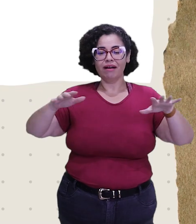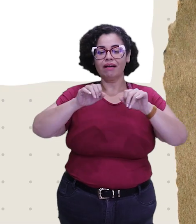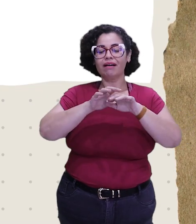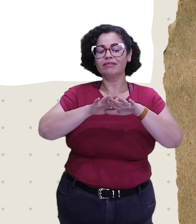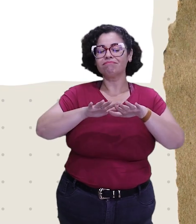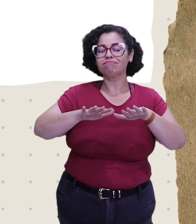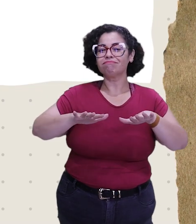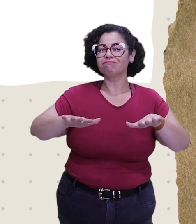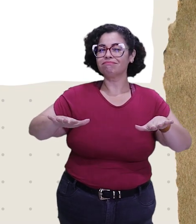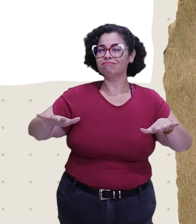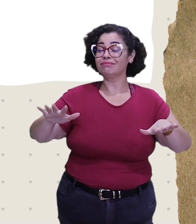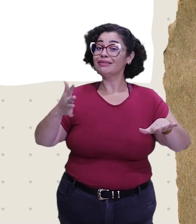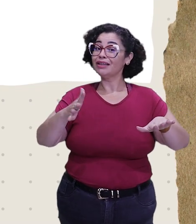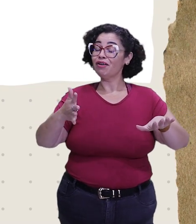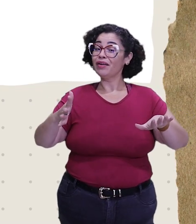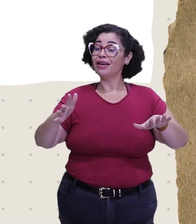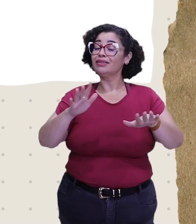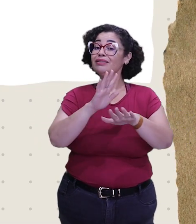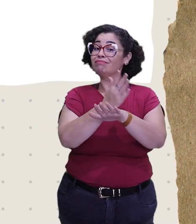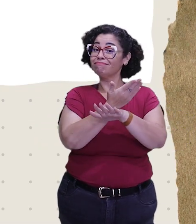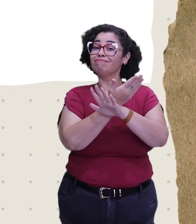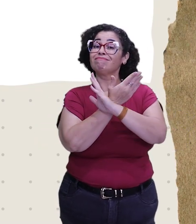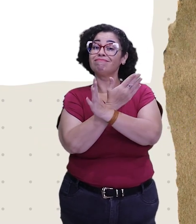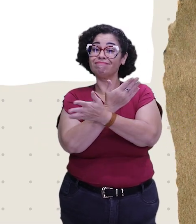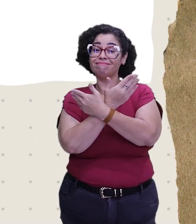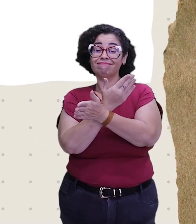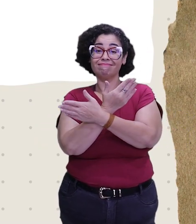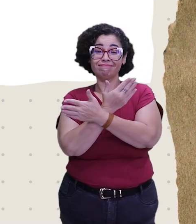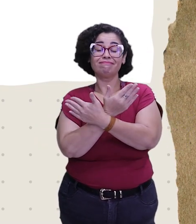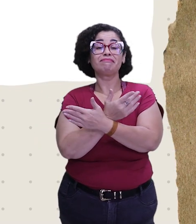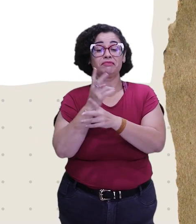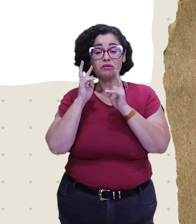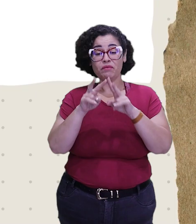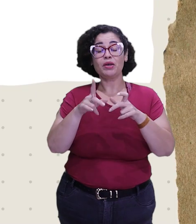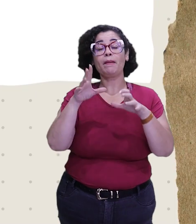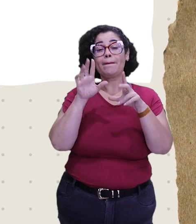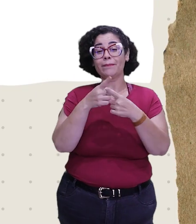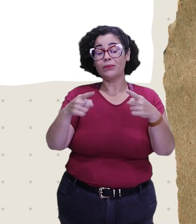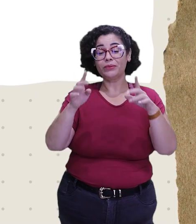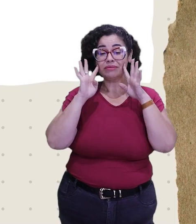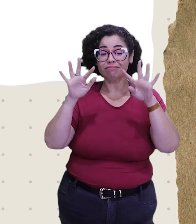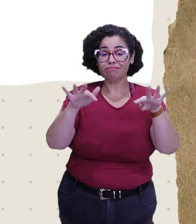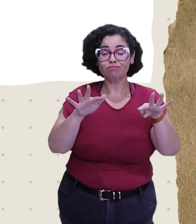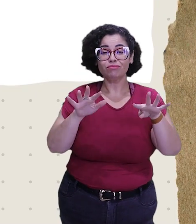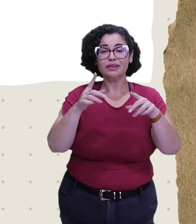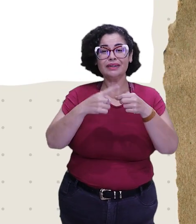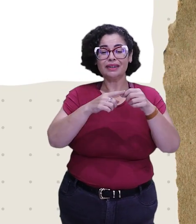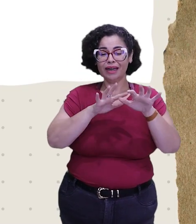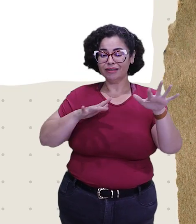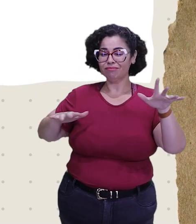manso. Talvez Iemanjá tivesse vindo também ouvir a música. E a cidade era como um grande carrossel, onde